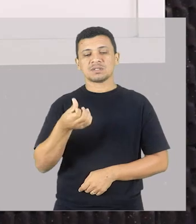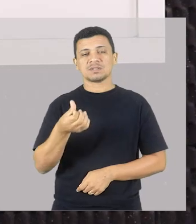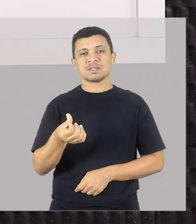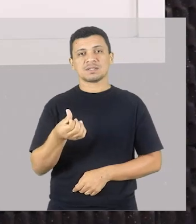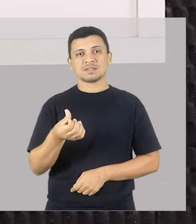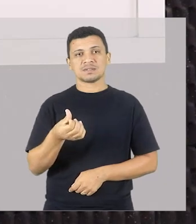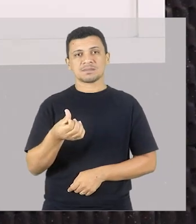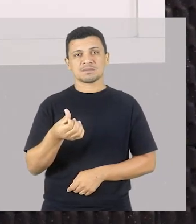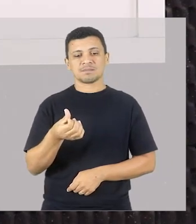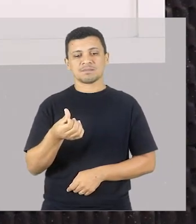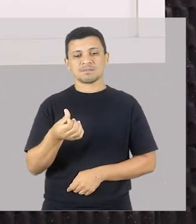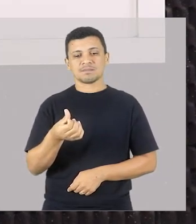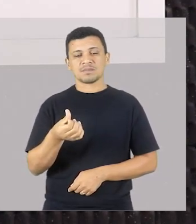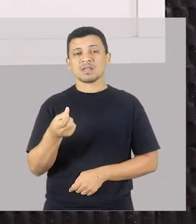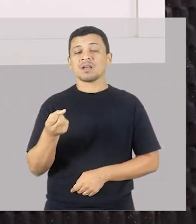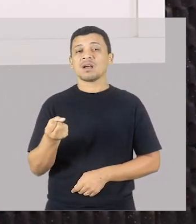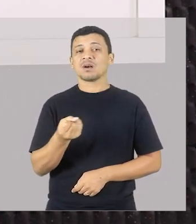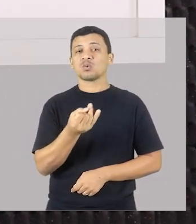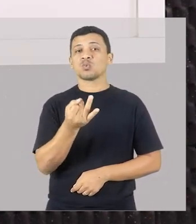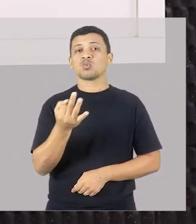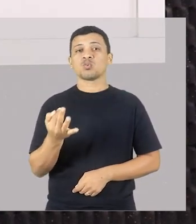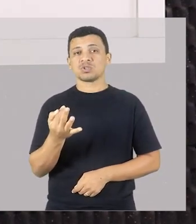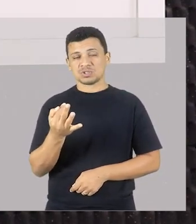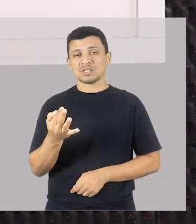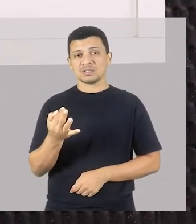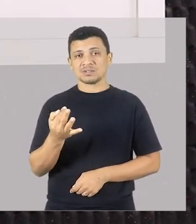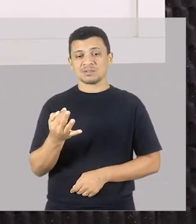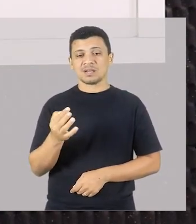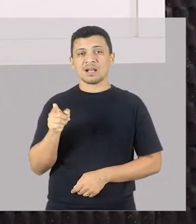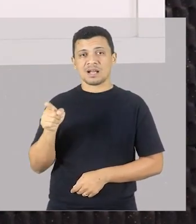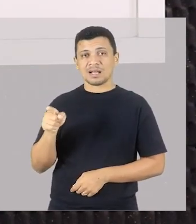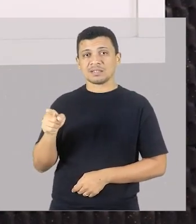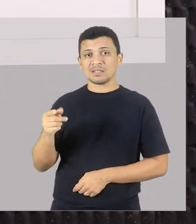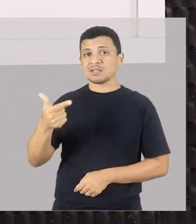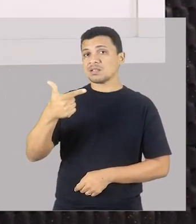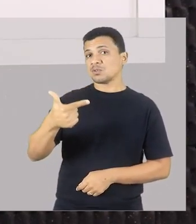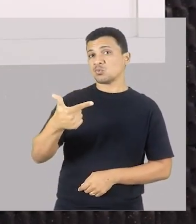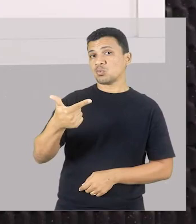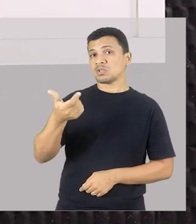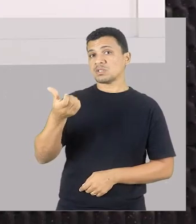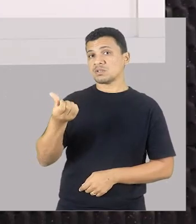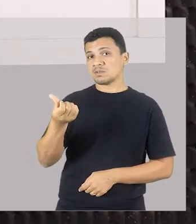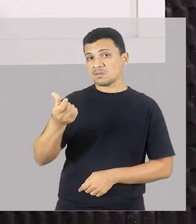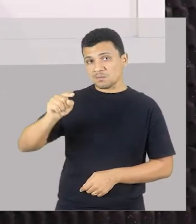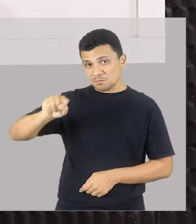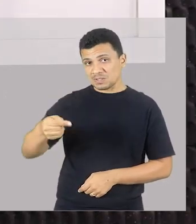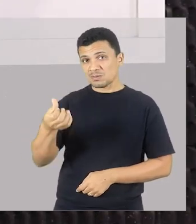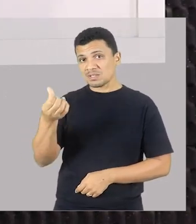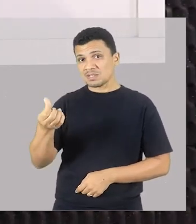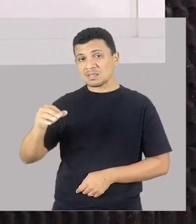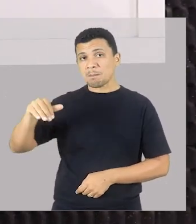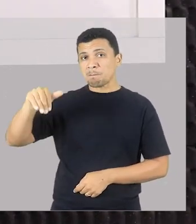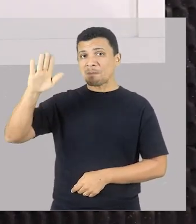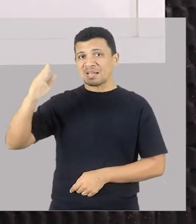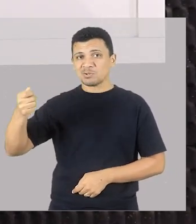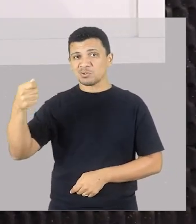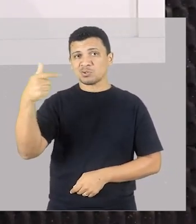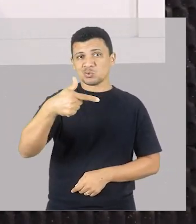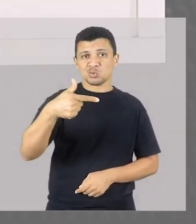2,6. Então quer dizer que a quantidade de placas desse formato aqui é 2,6 vezes maior do que do